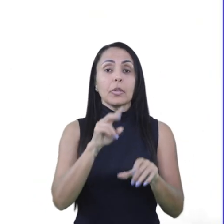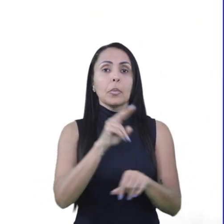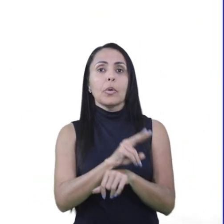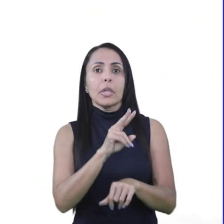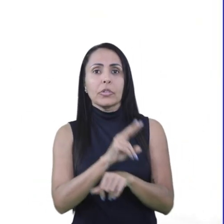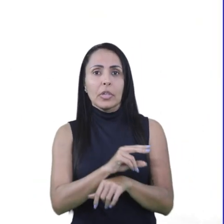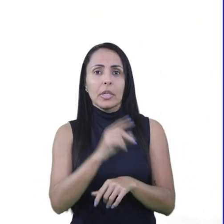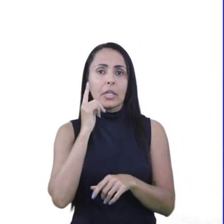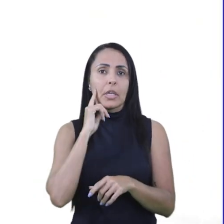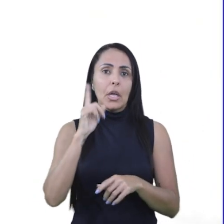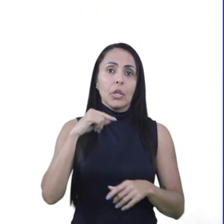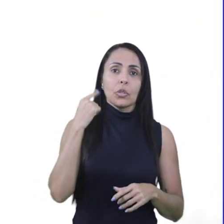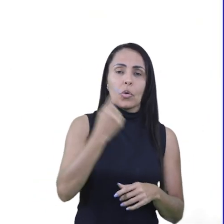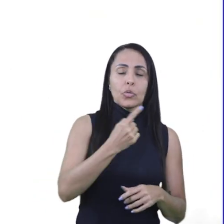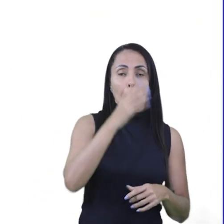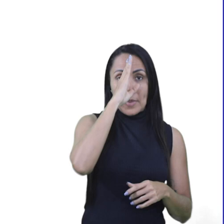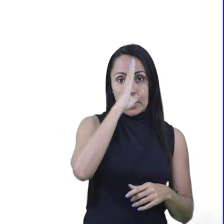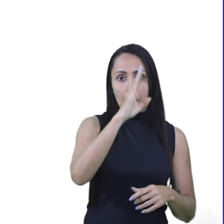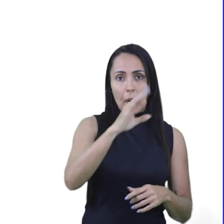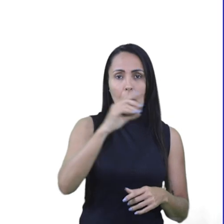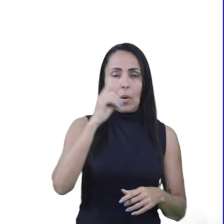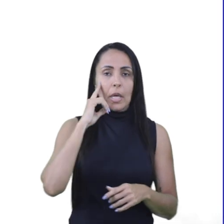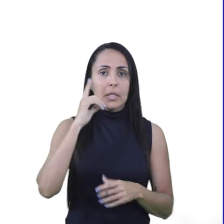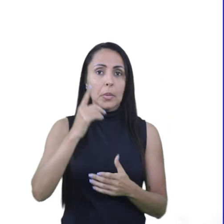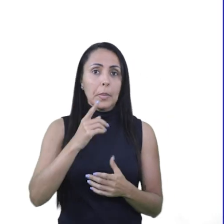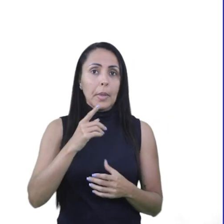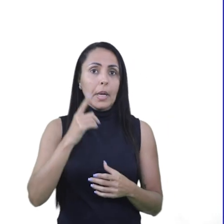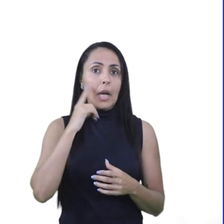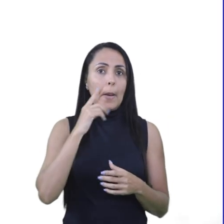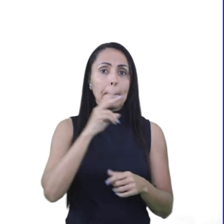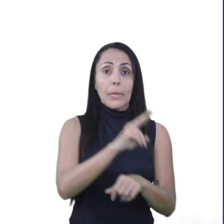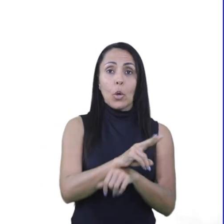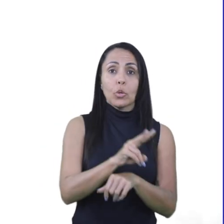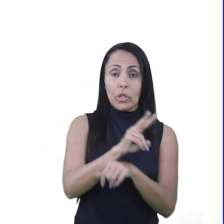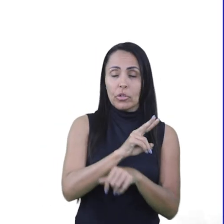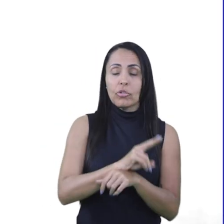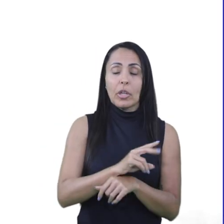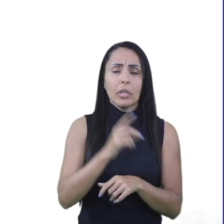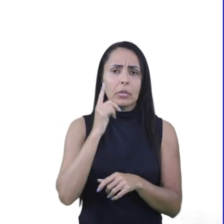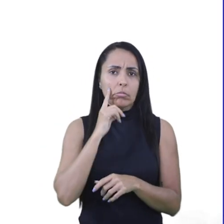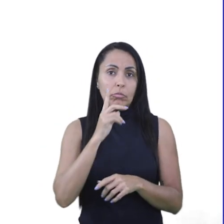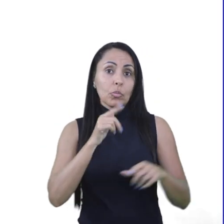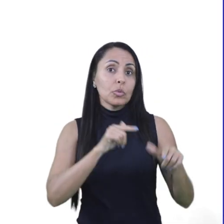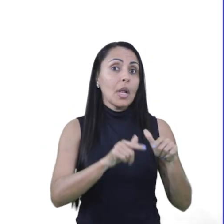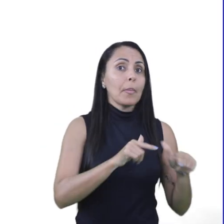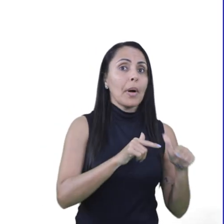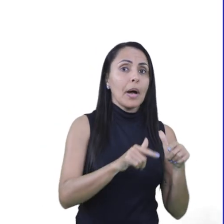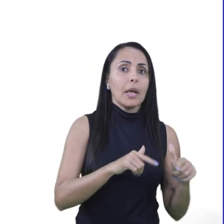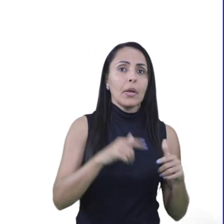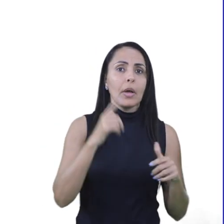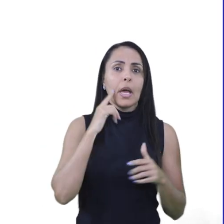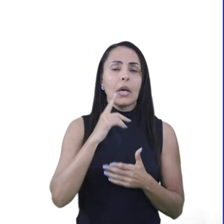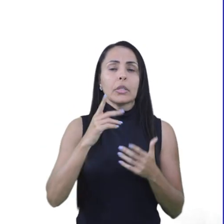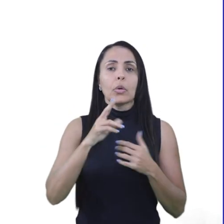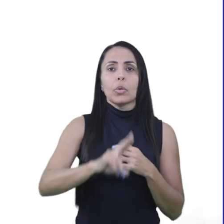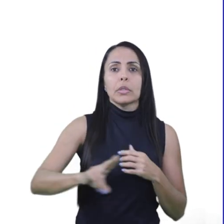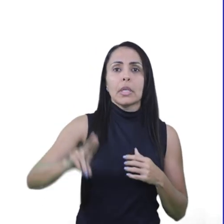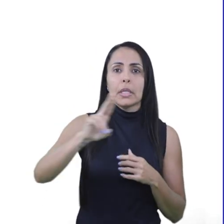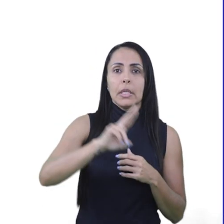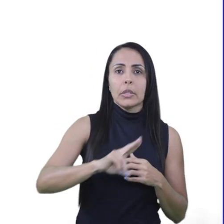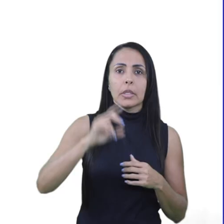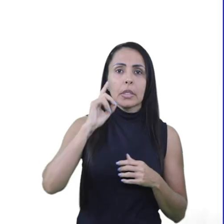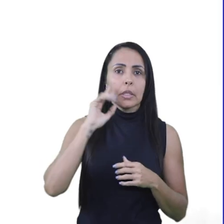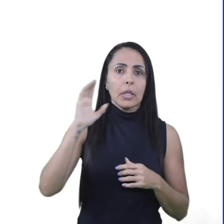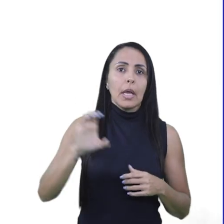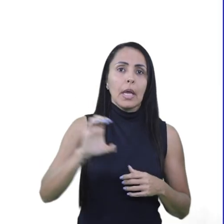principais recursos para reduzir o número de vítimas, o número de acidentes de trabalho é através da utilização dos equipamentos